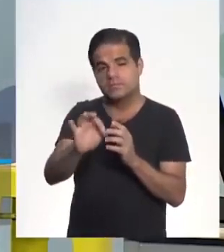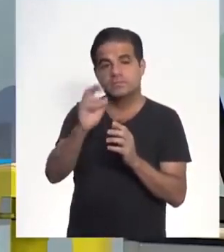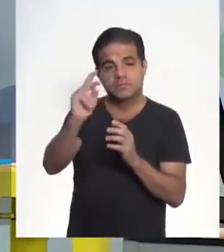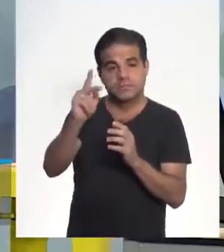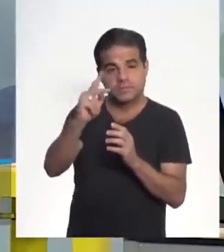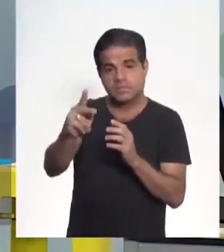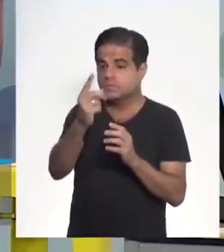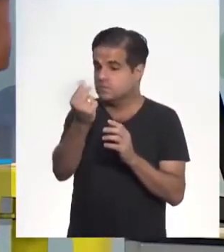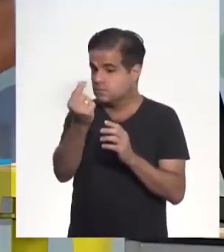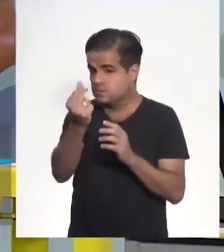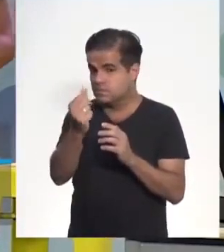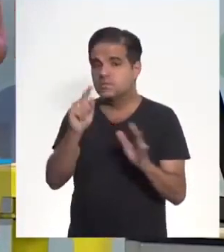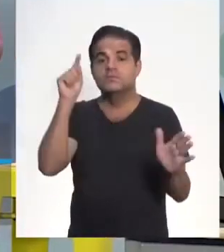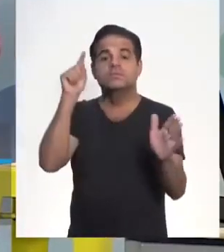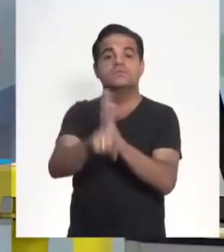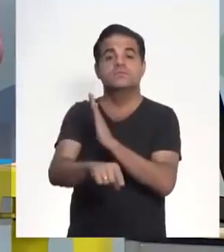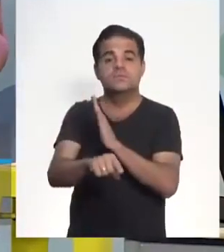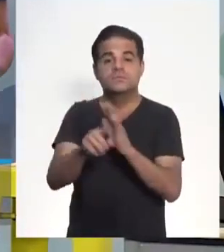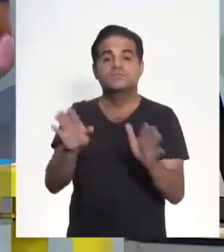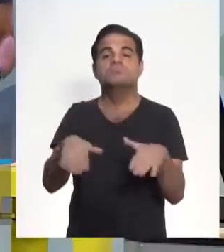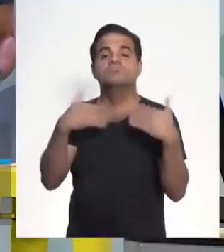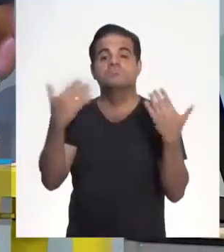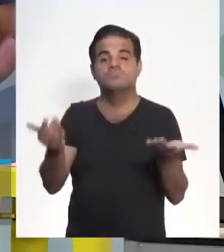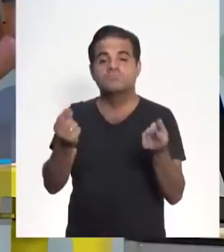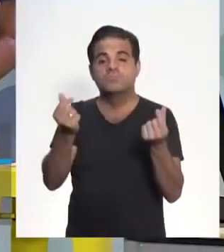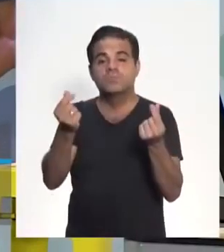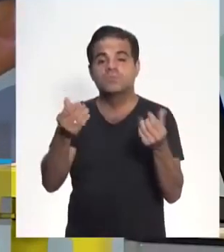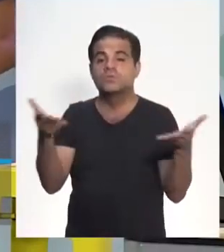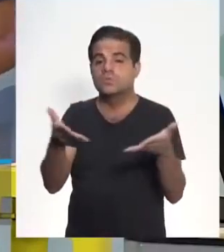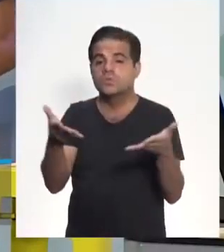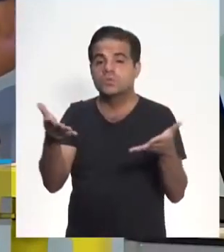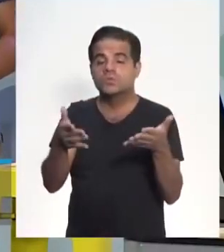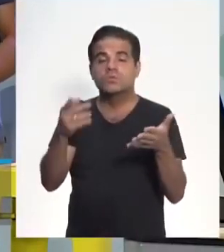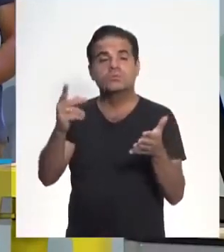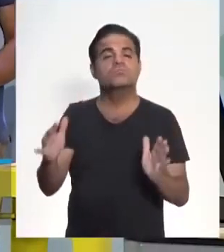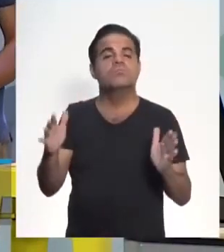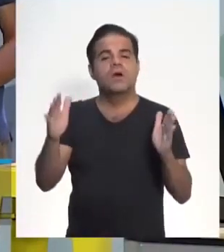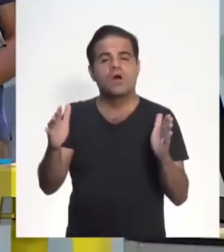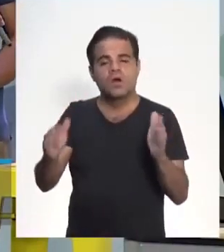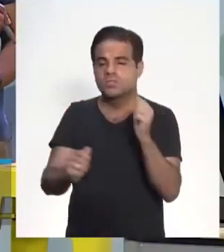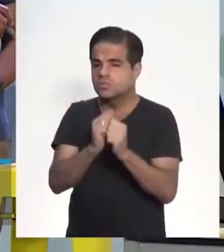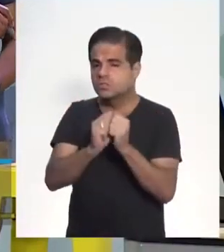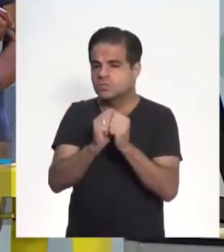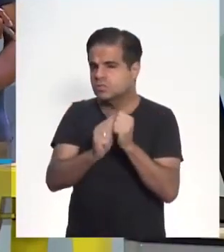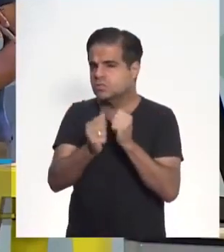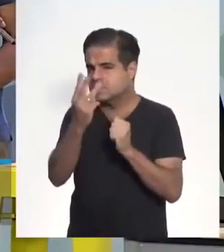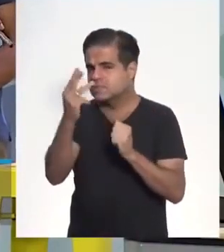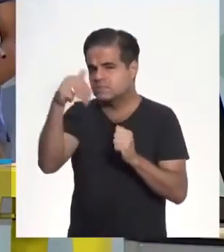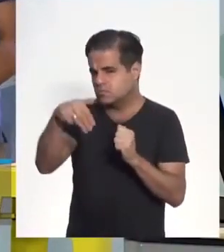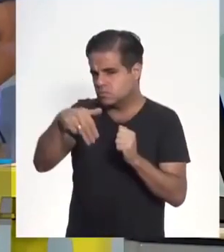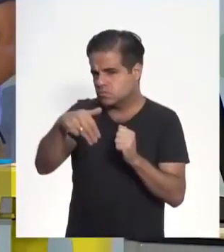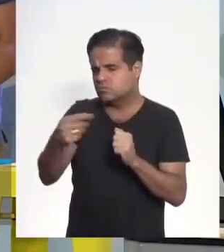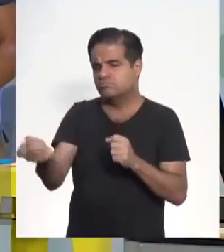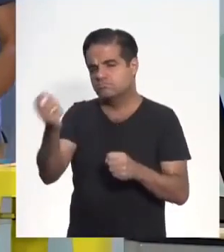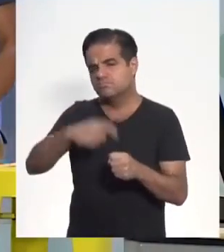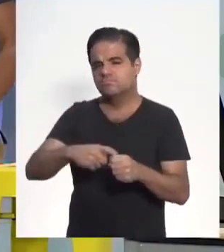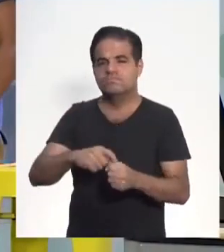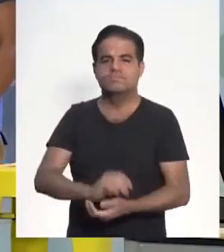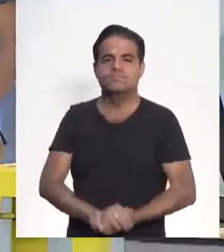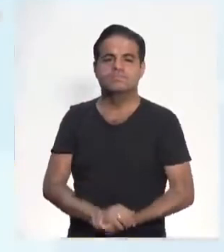seu preço. A pergunta é, quanto custa hoje este pacote de arroz? Mais 3 minutinhos a gente já retorna.